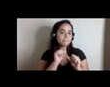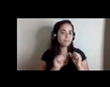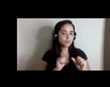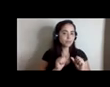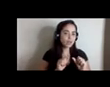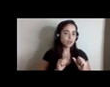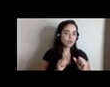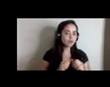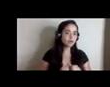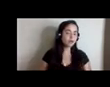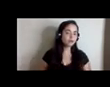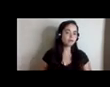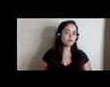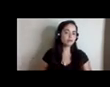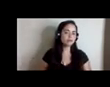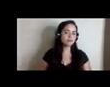outro?